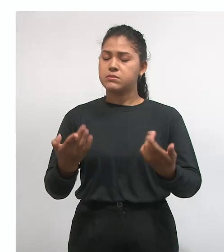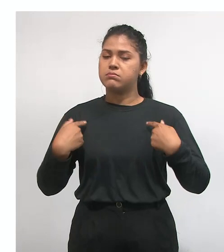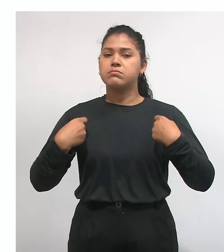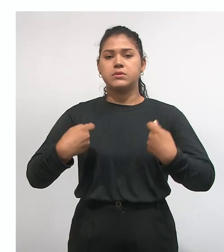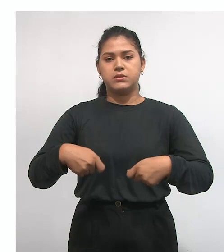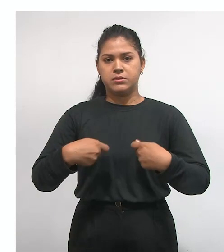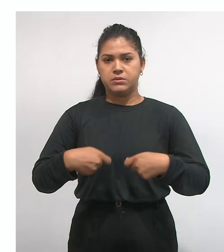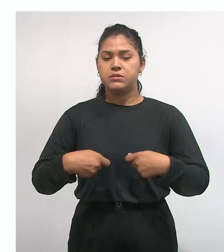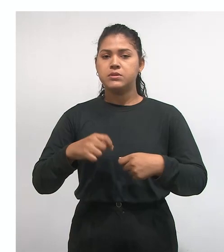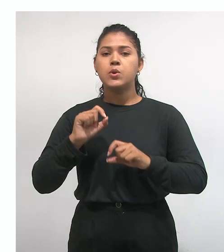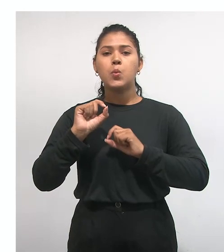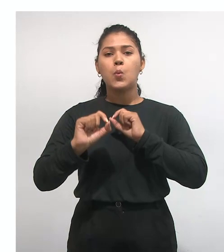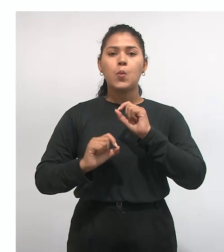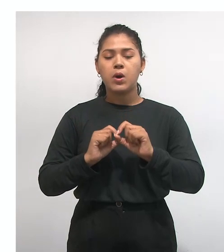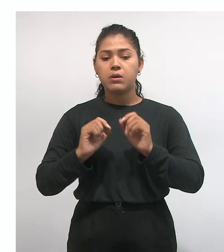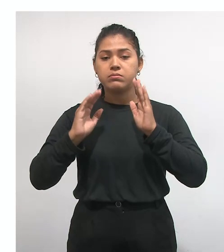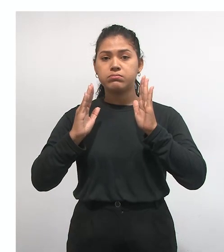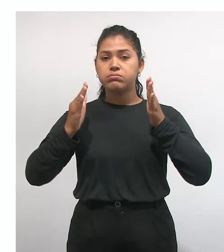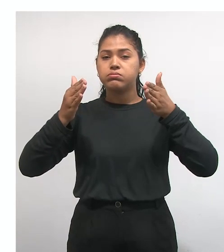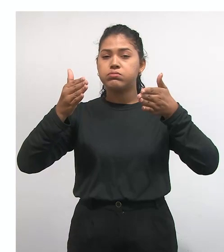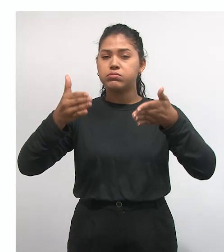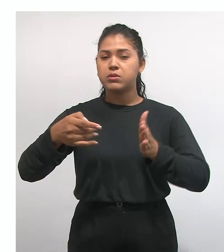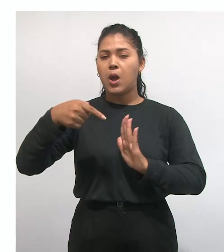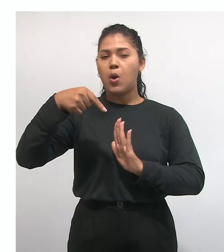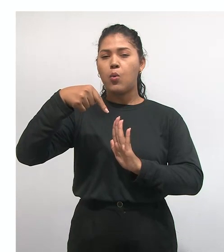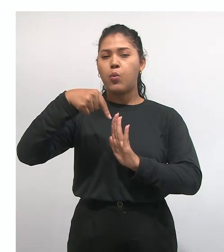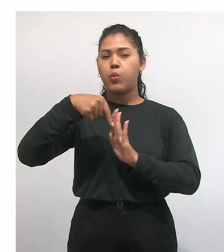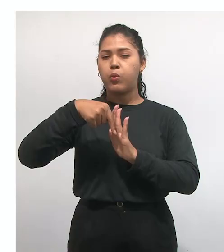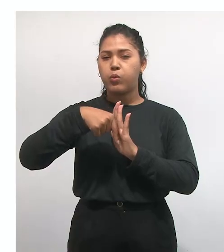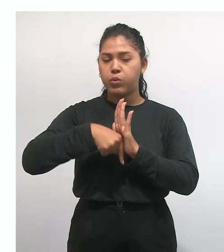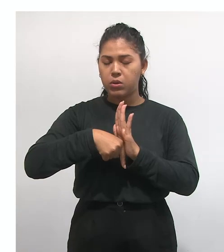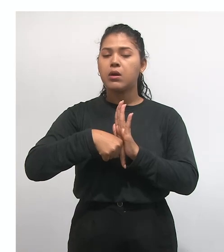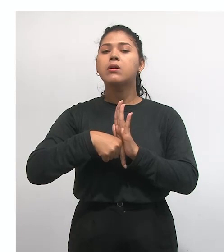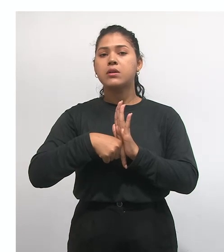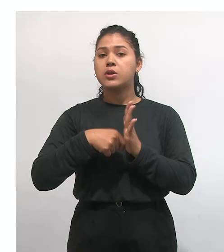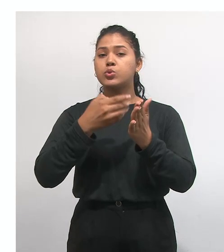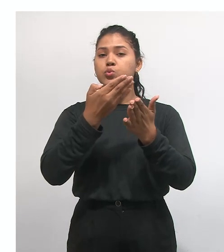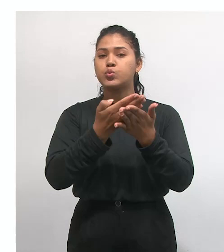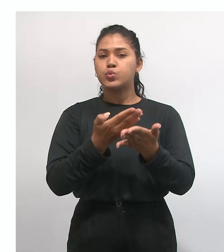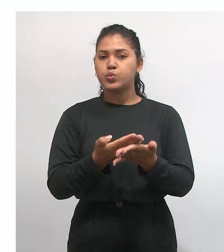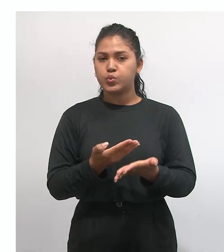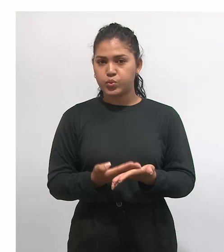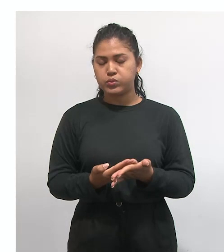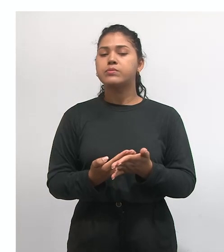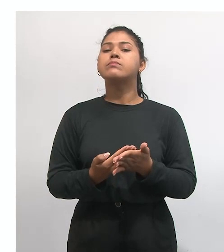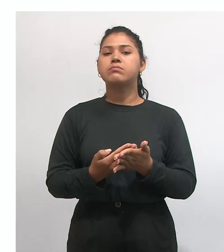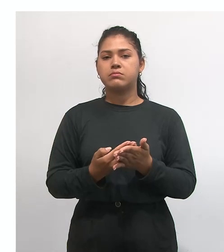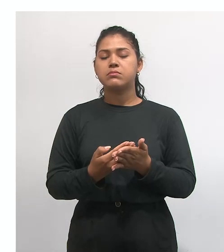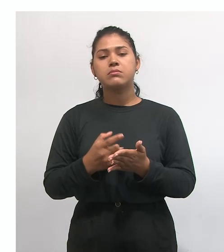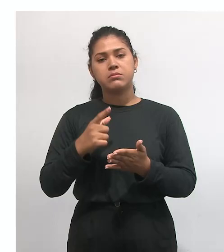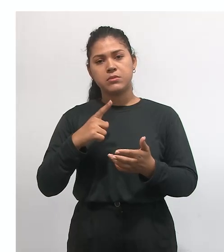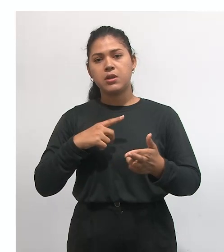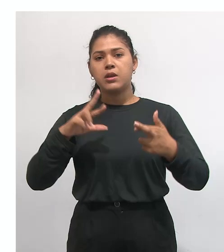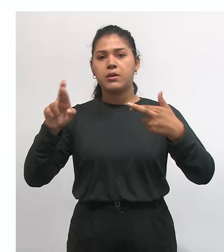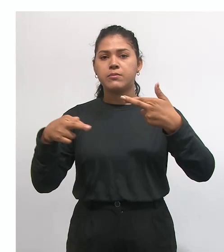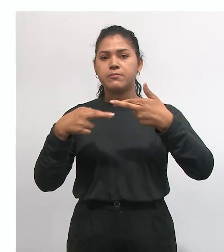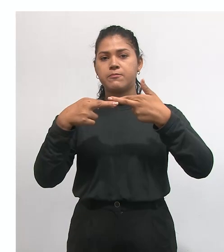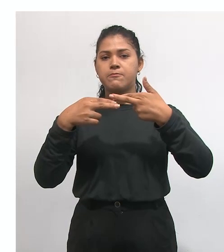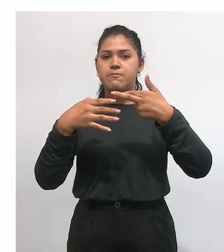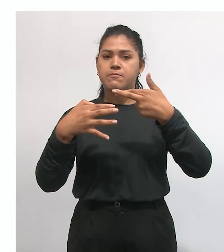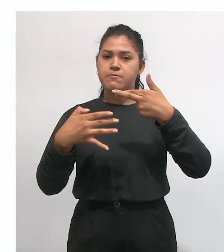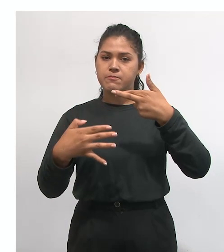deve se aprofundar nos nossos estudos aí com a referência bibliográfica que